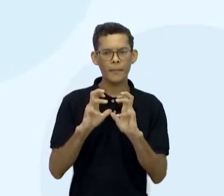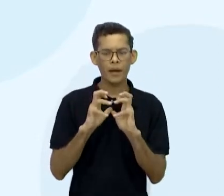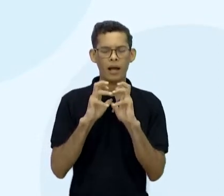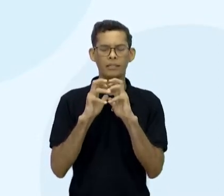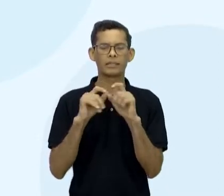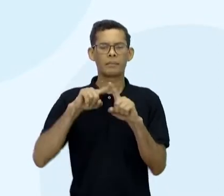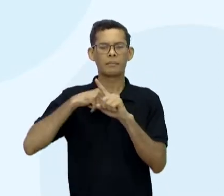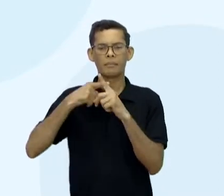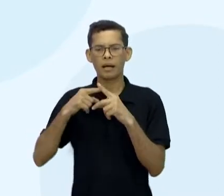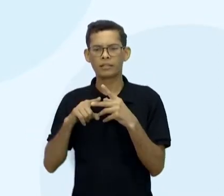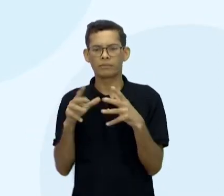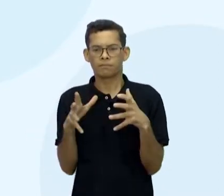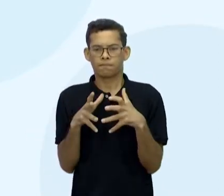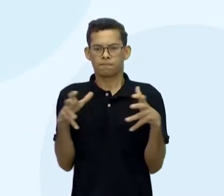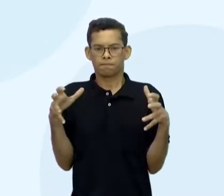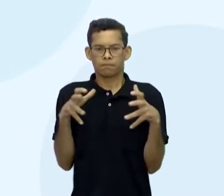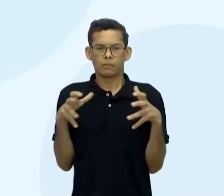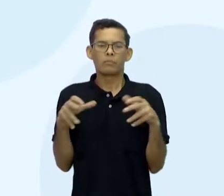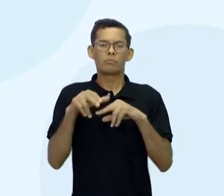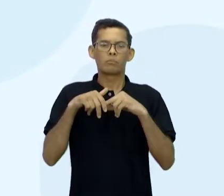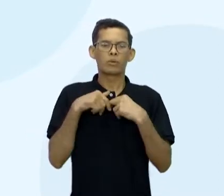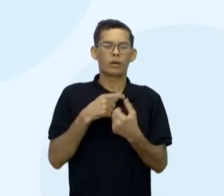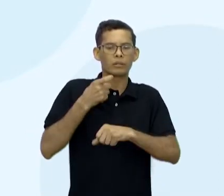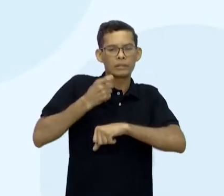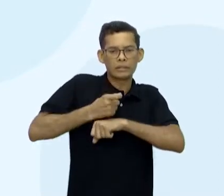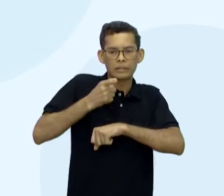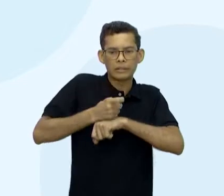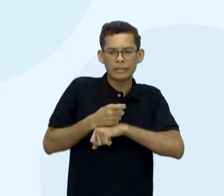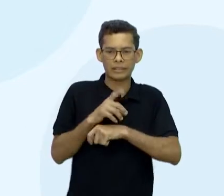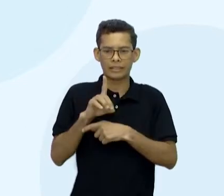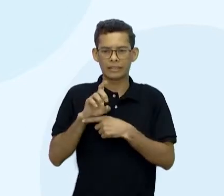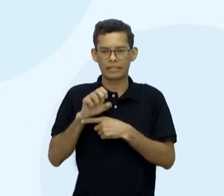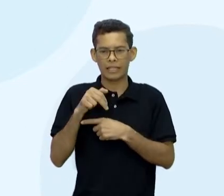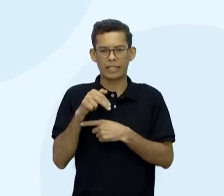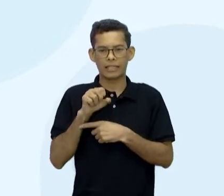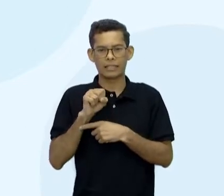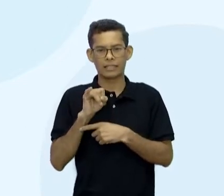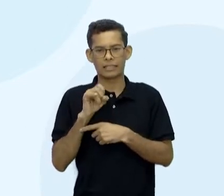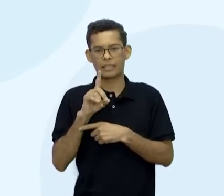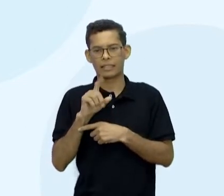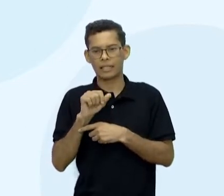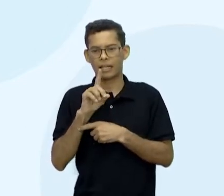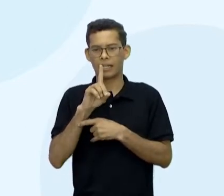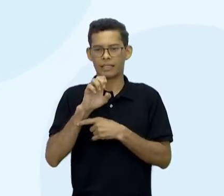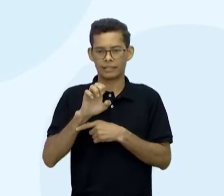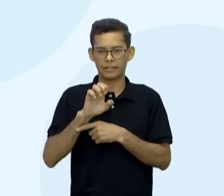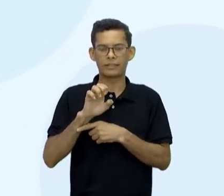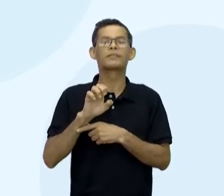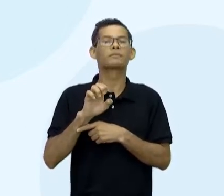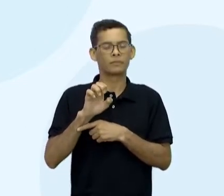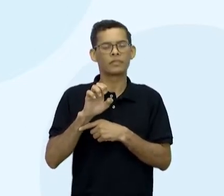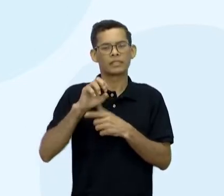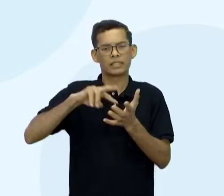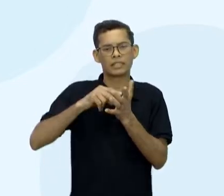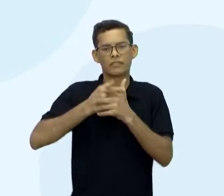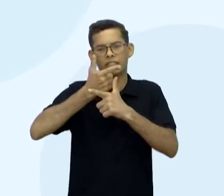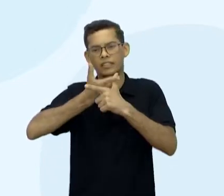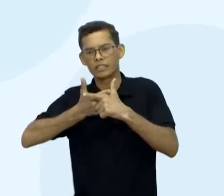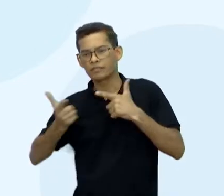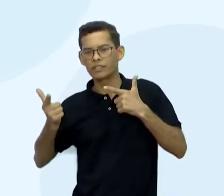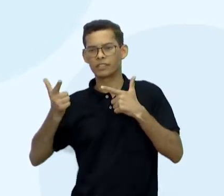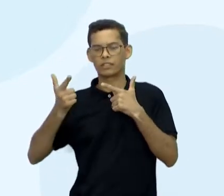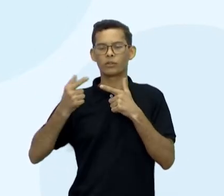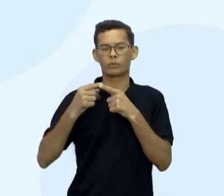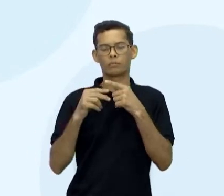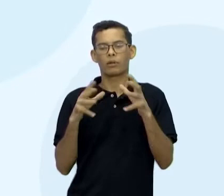volume através da densidade. O que é densidade? Densidade é a massa dividido pelo volume. Está